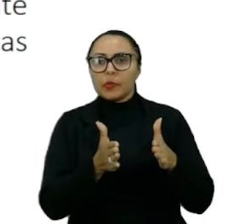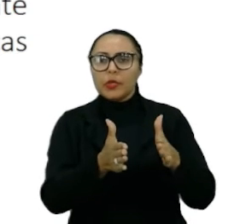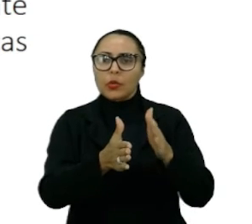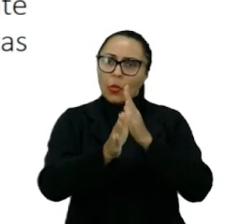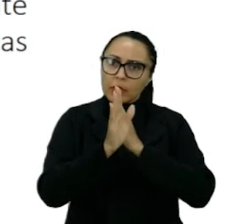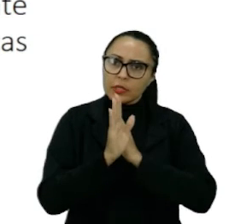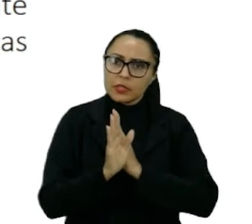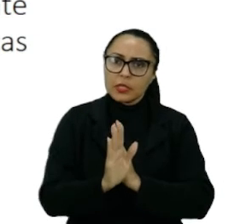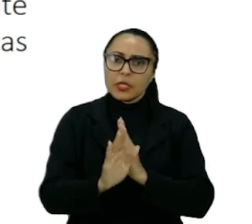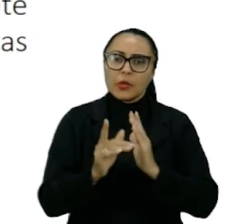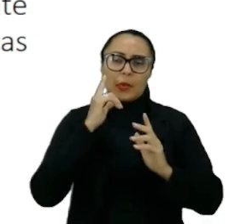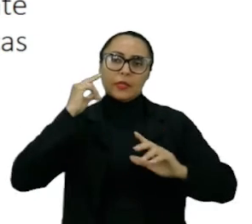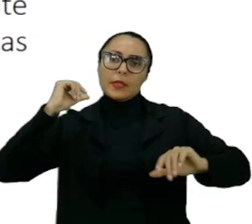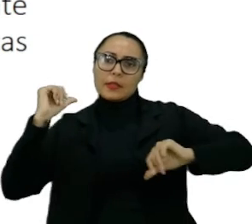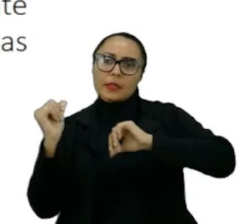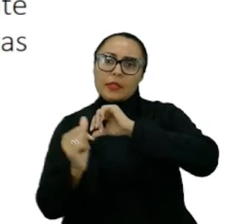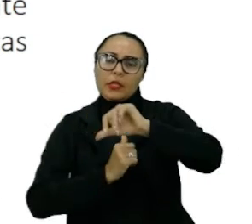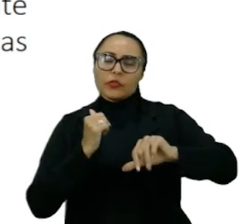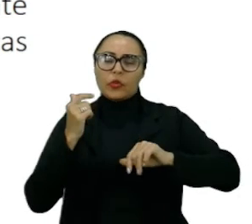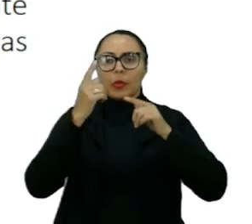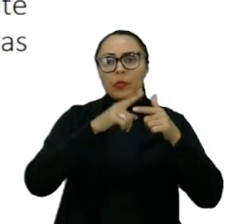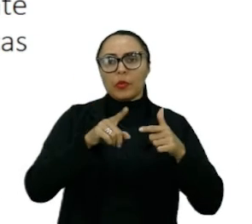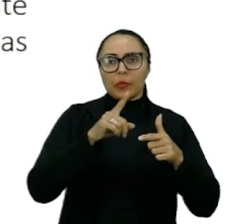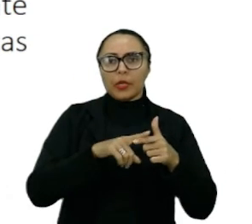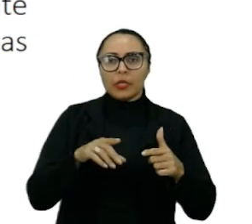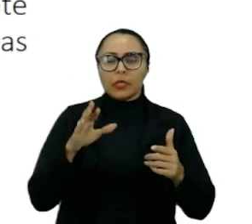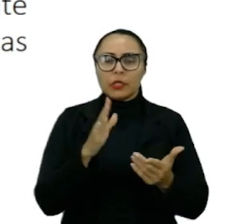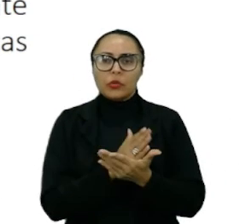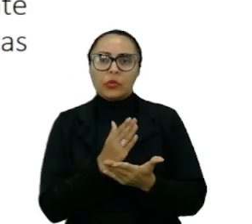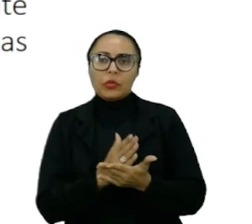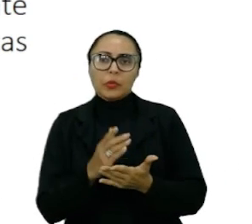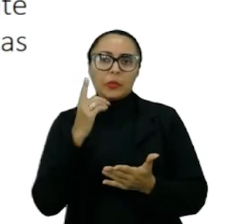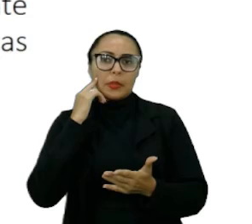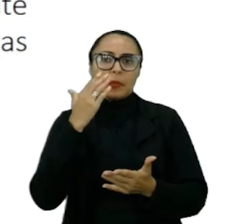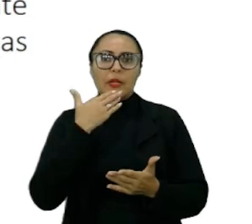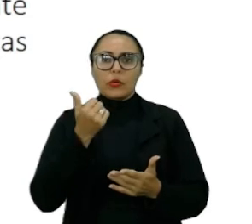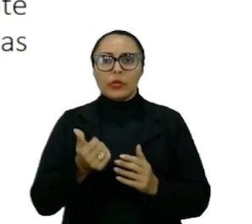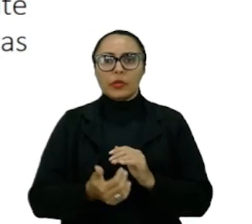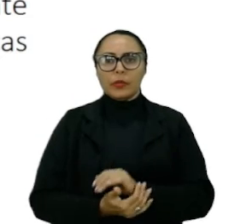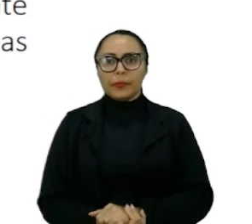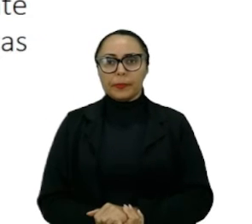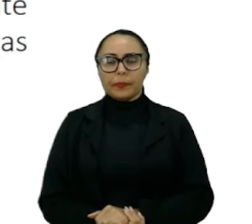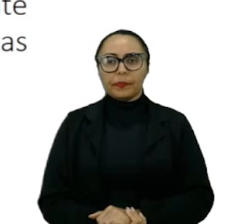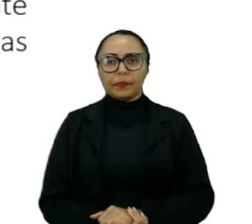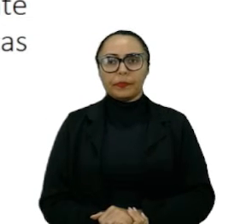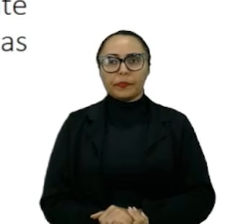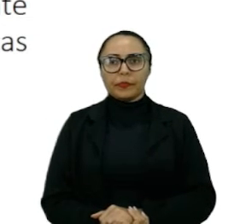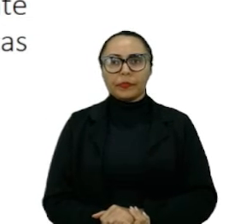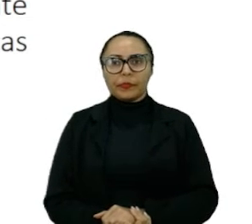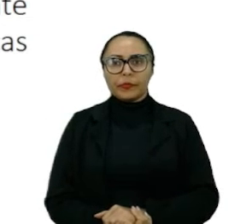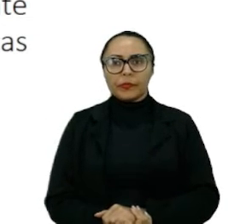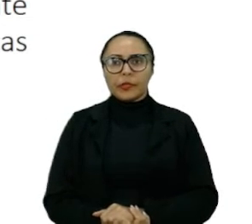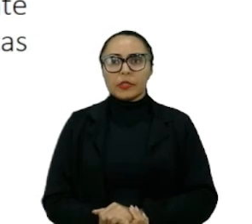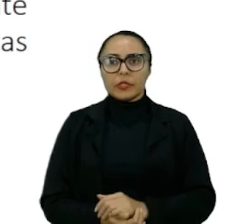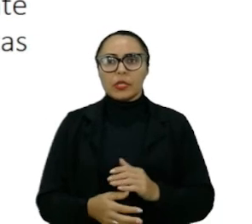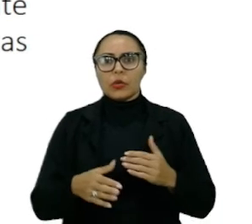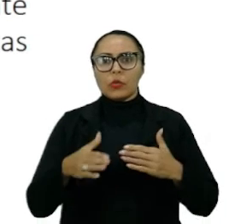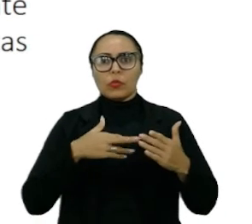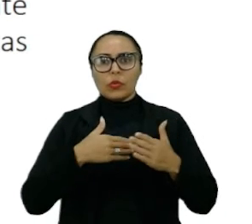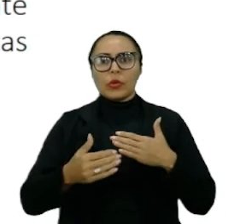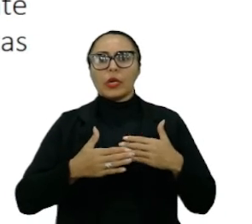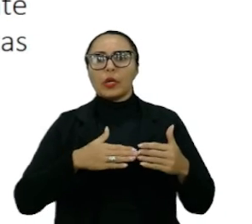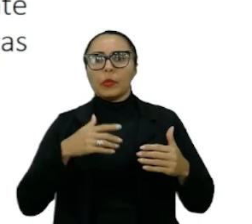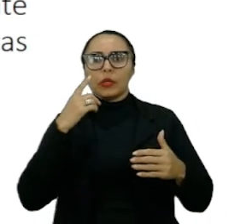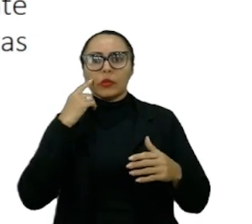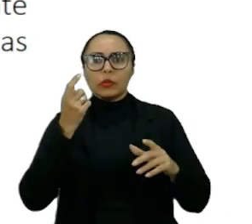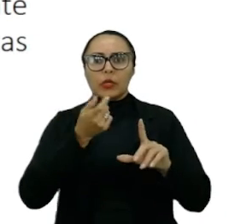transformar os problemas em oportunidades de melhoria. Assim, em qualquer âmbito da logística, é